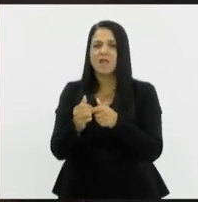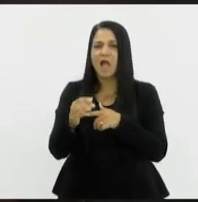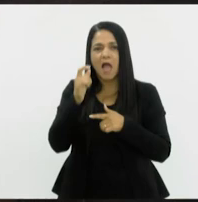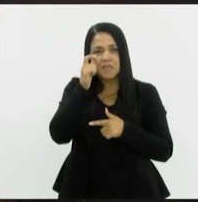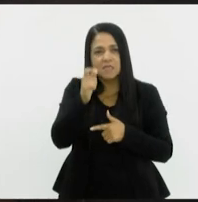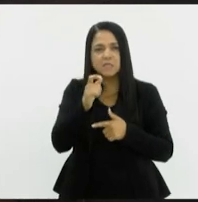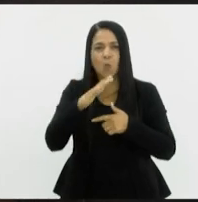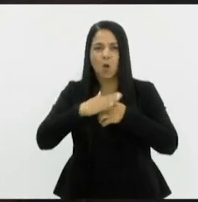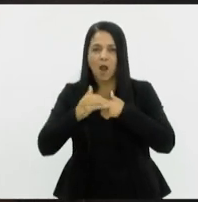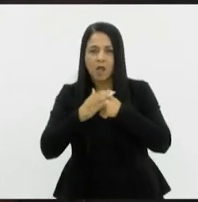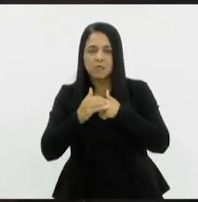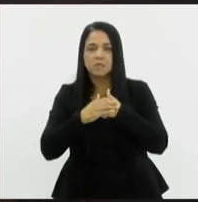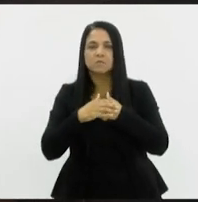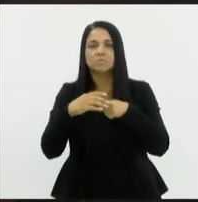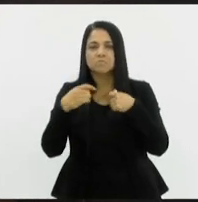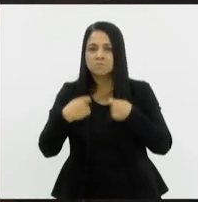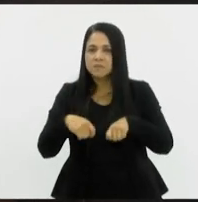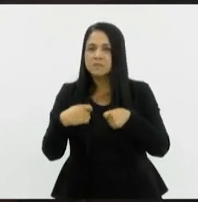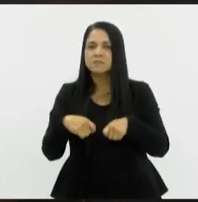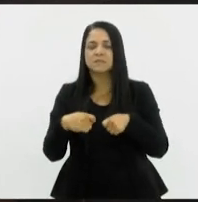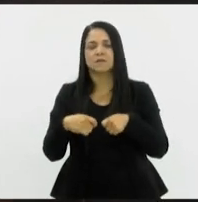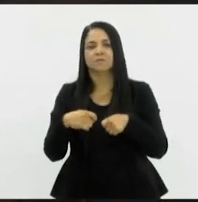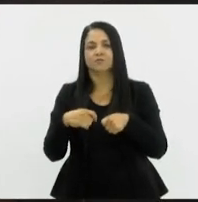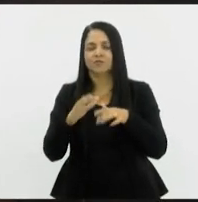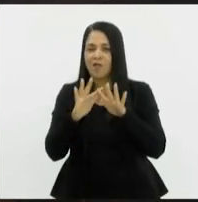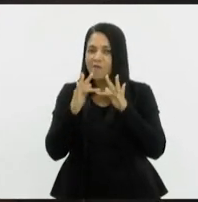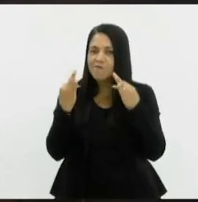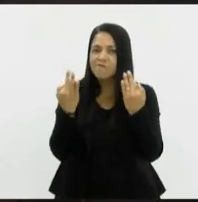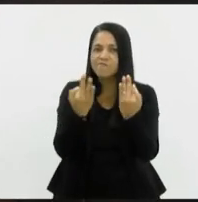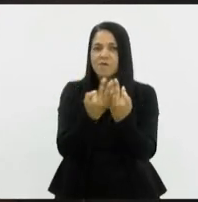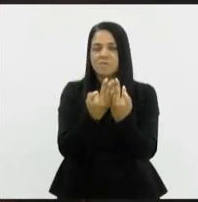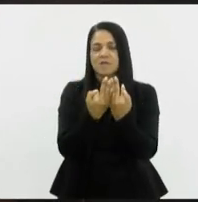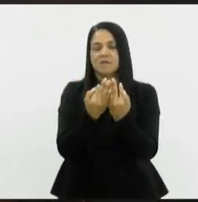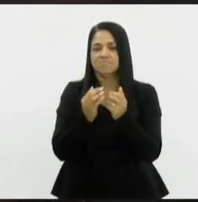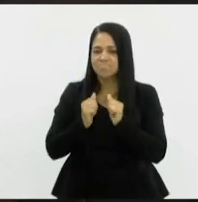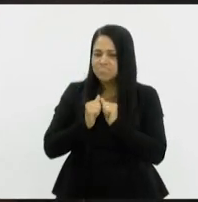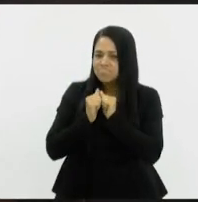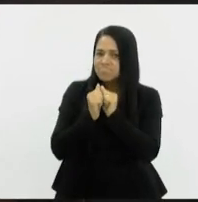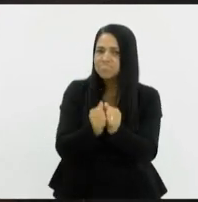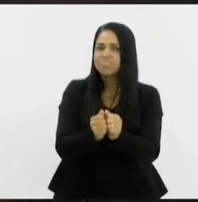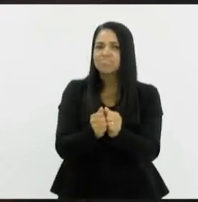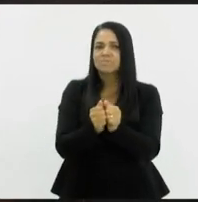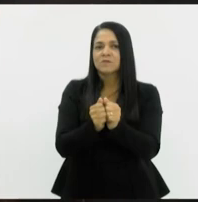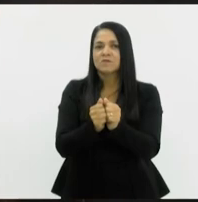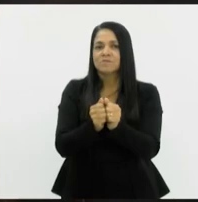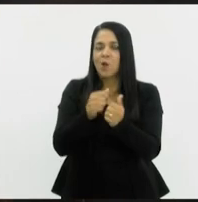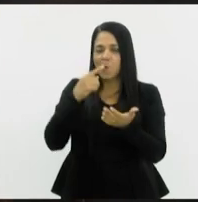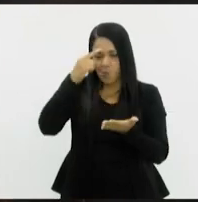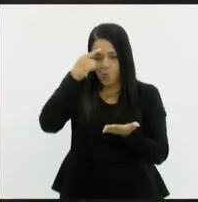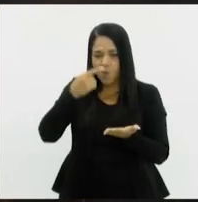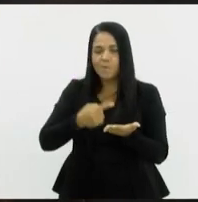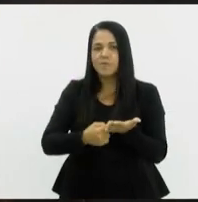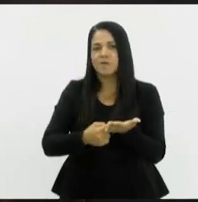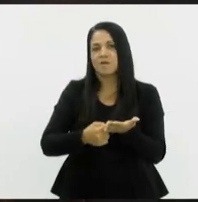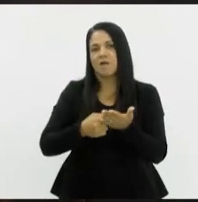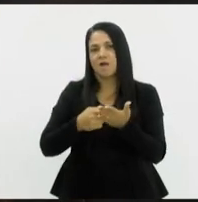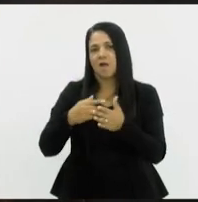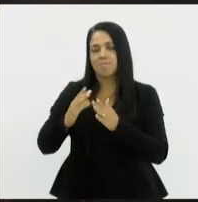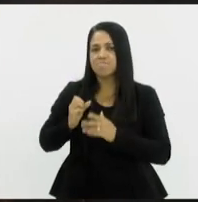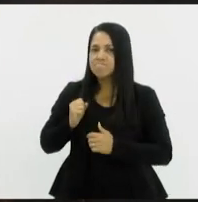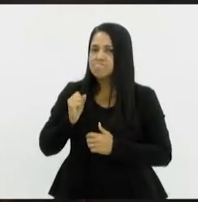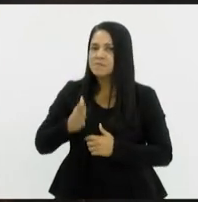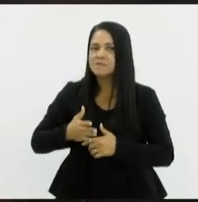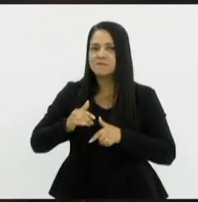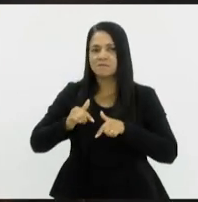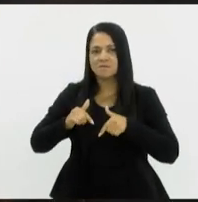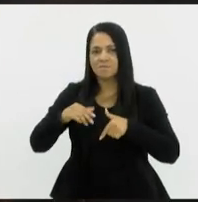tudo isso que nós precisamos, que a família esteja ao nosso lado para cumprir essa missão, e o senhor até aqui vem